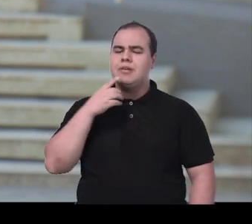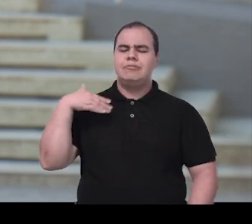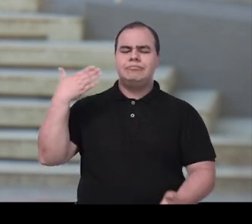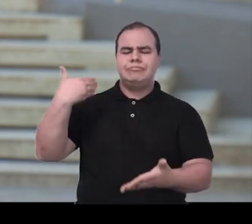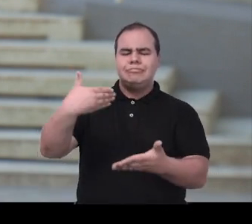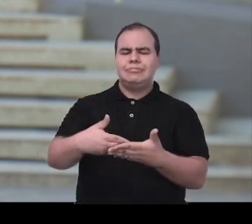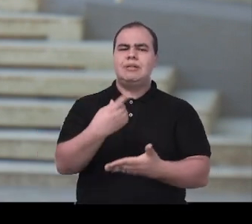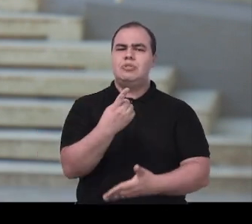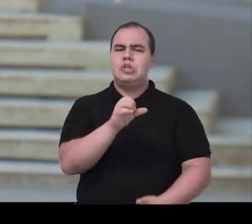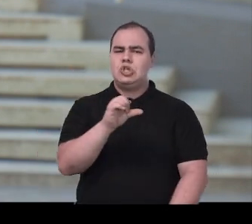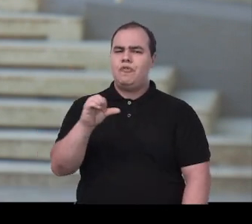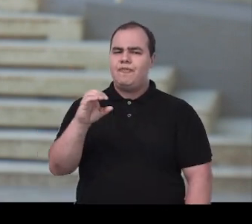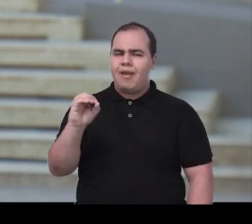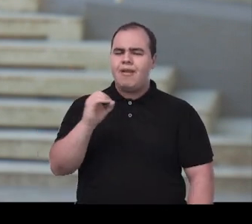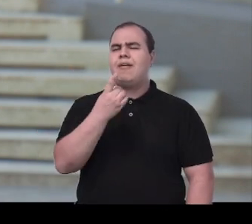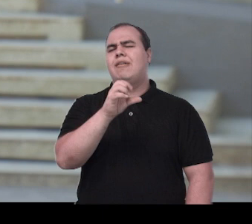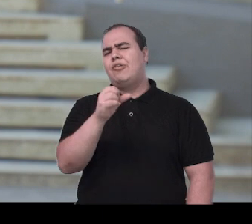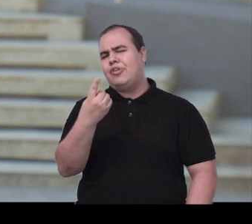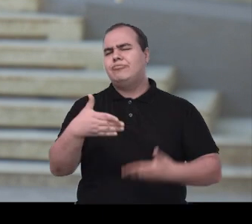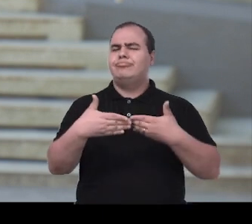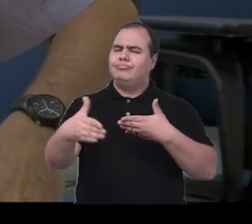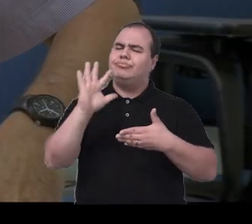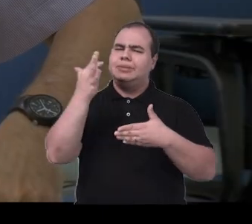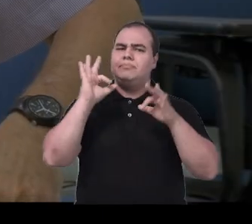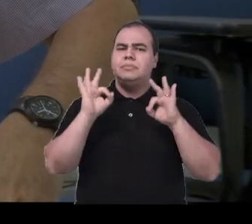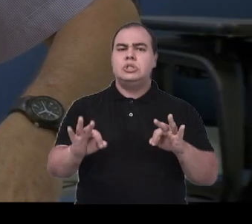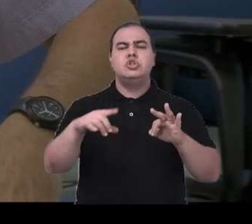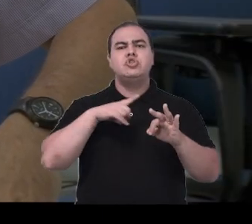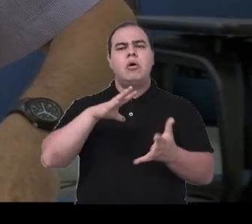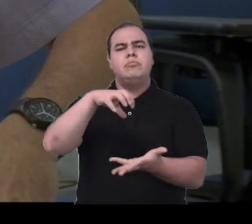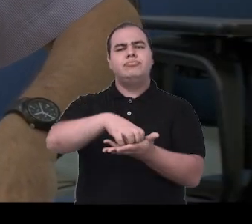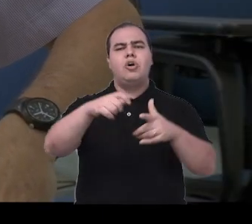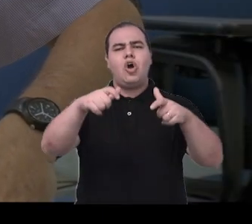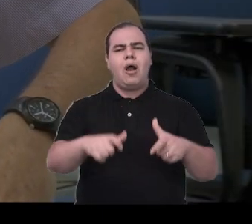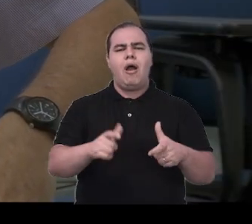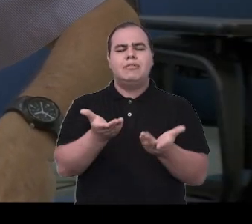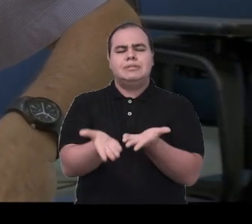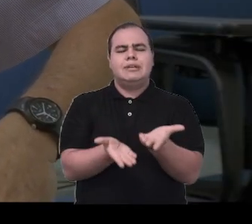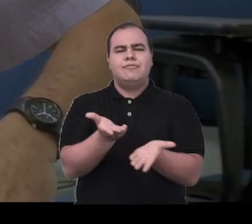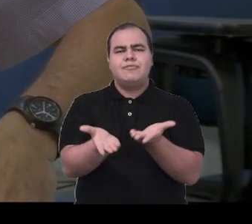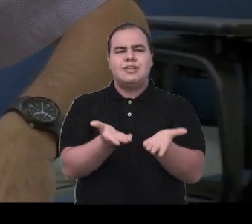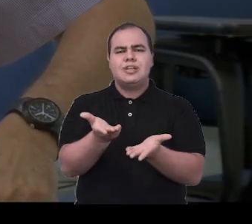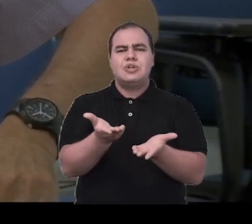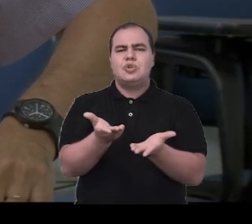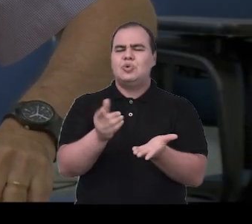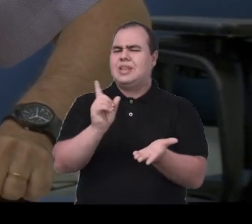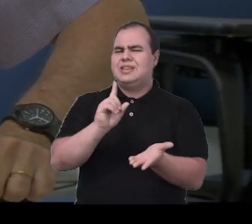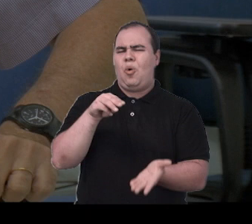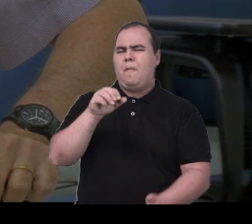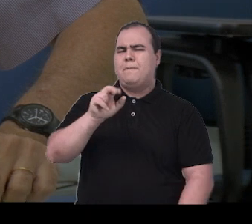e pacientes do hospital. 90, 91, que vem acontecendo efetivamente. A gente tinha uma inspiração local, é que havia serviços